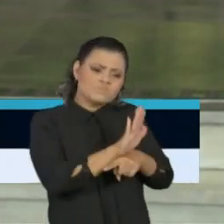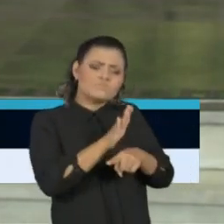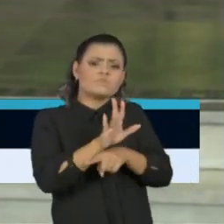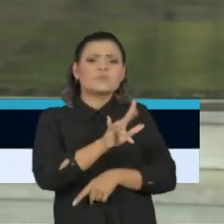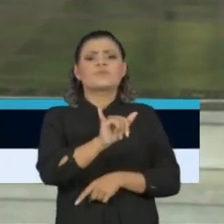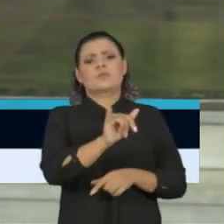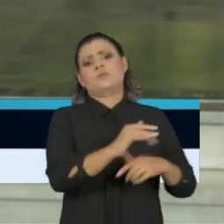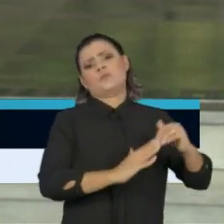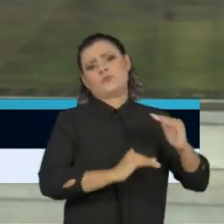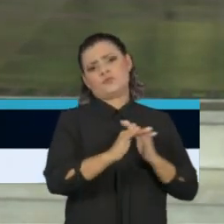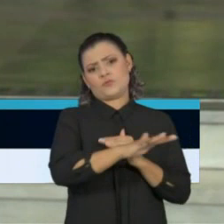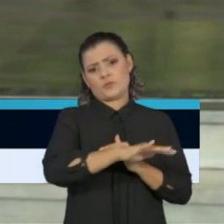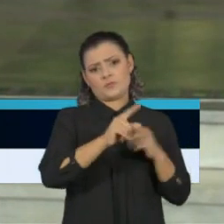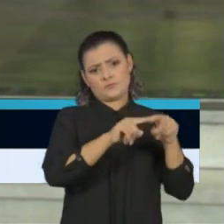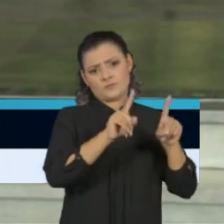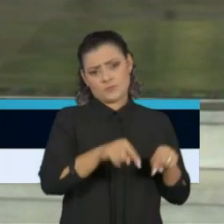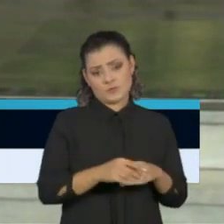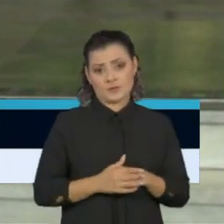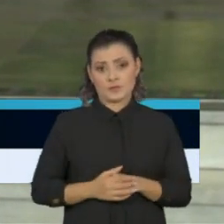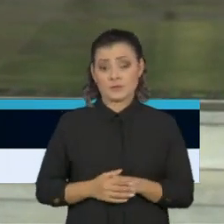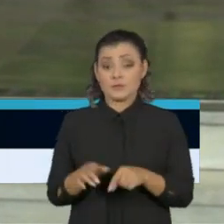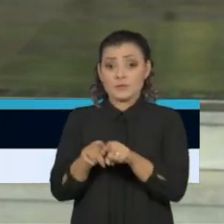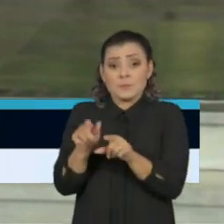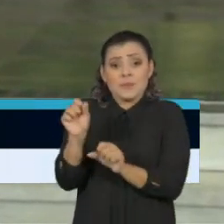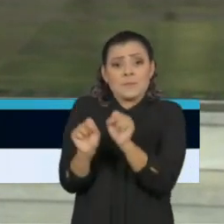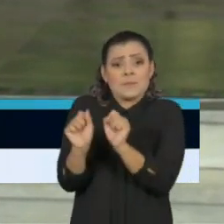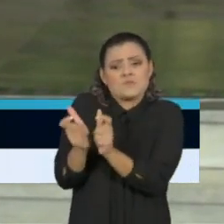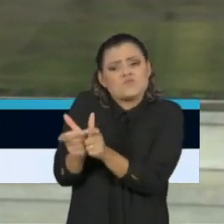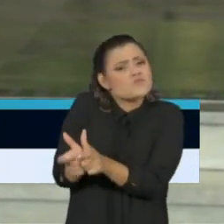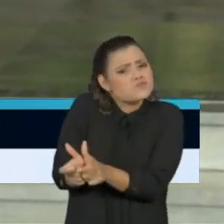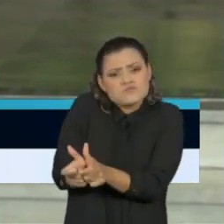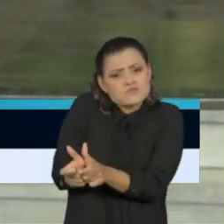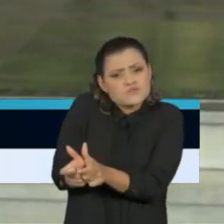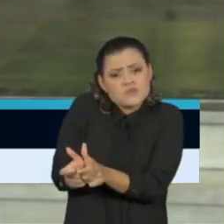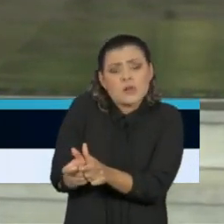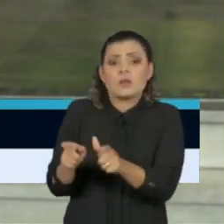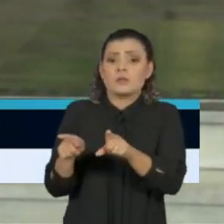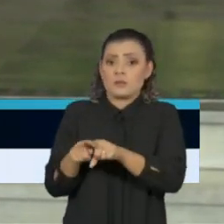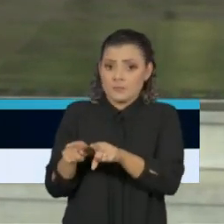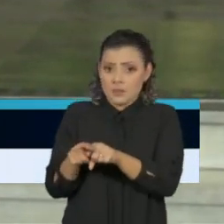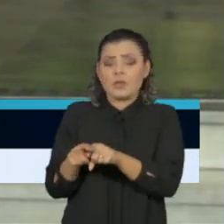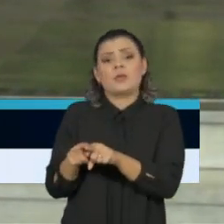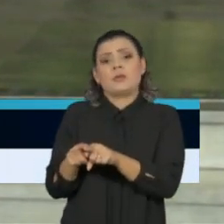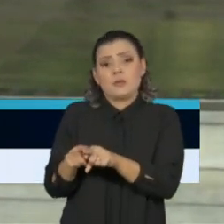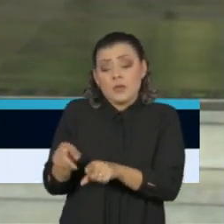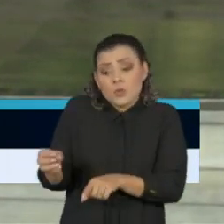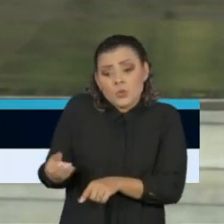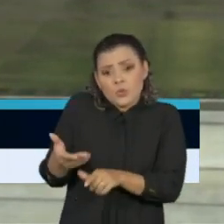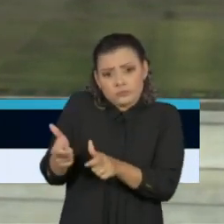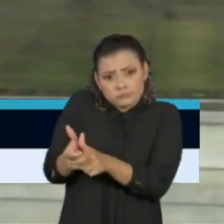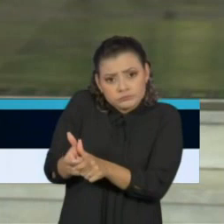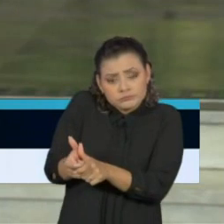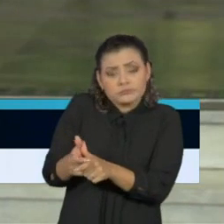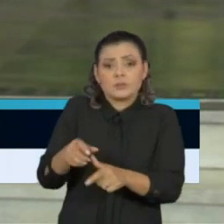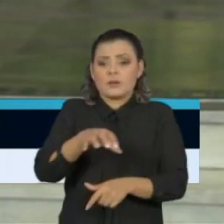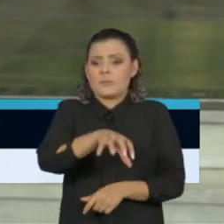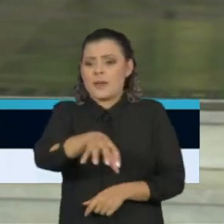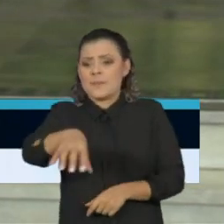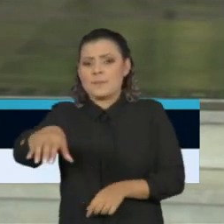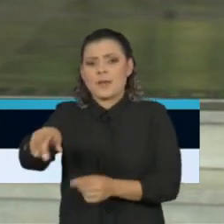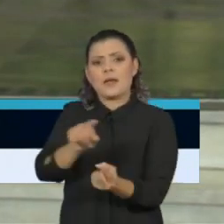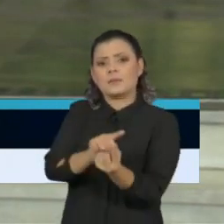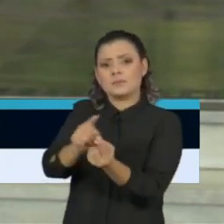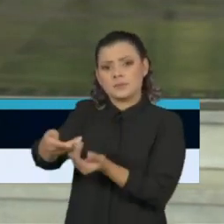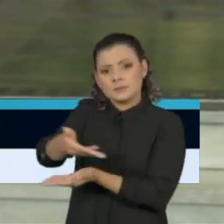seus profissionais. Aos microempreendedores, aos pequenos que atuam em diferentes setores de serviços,